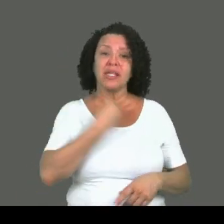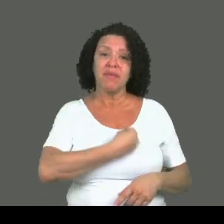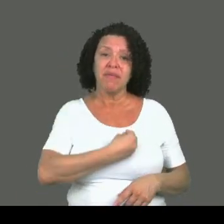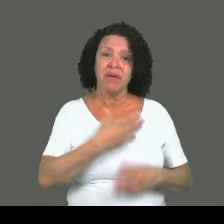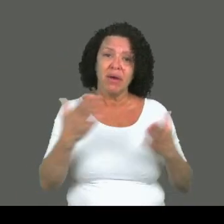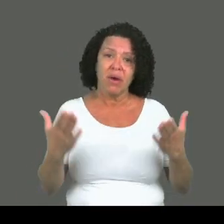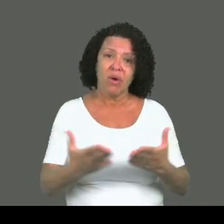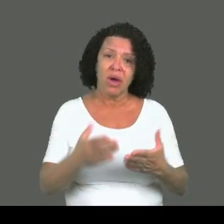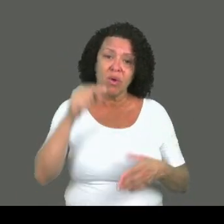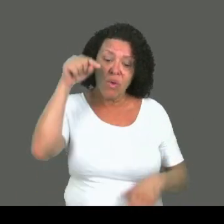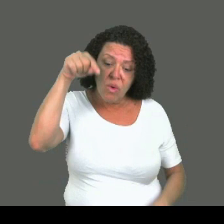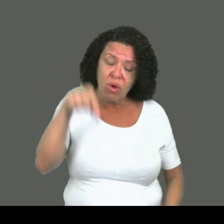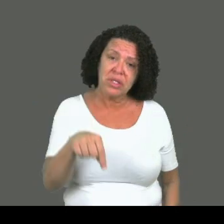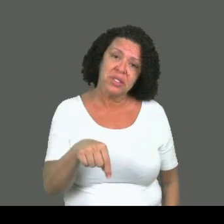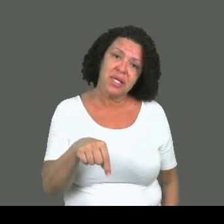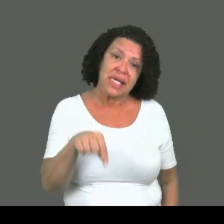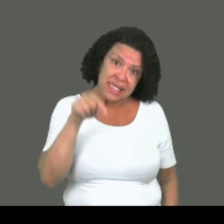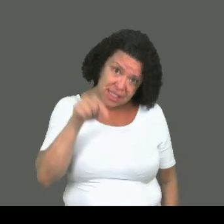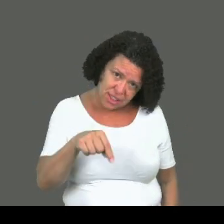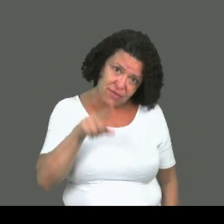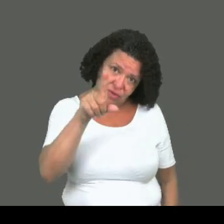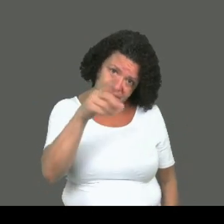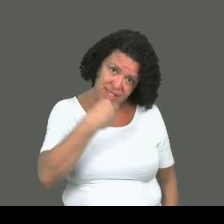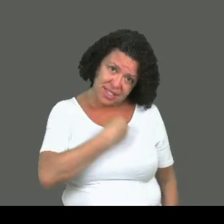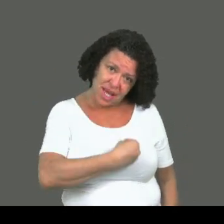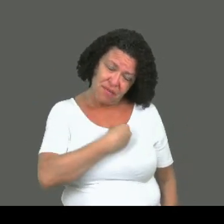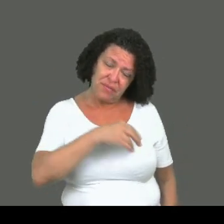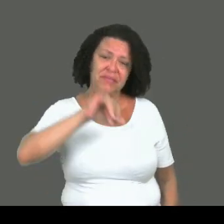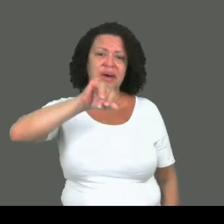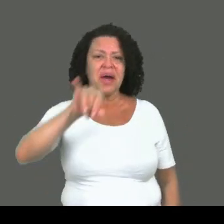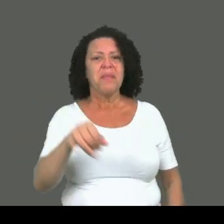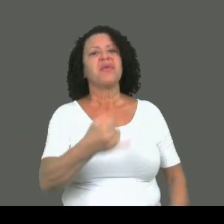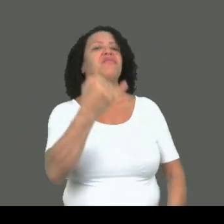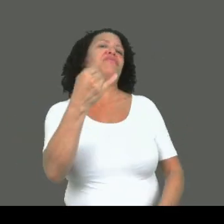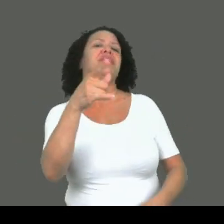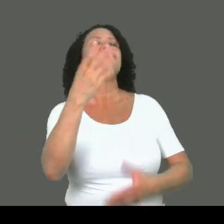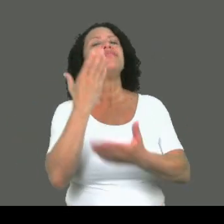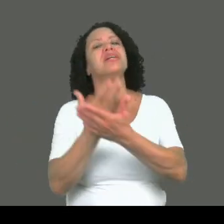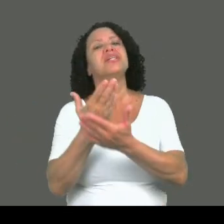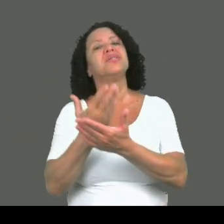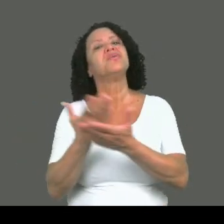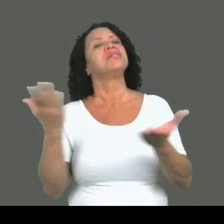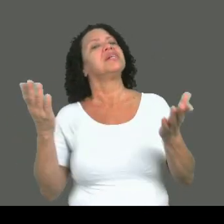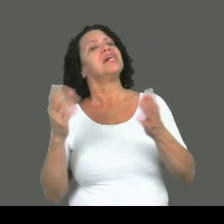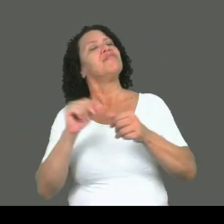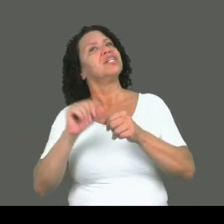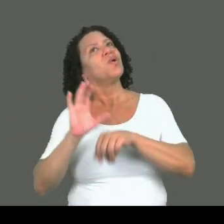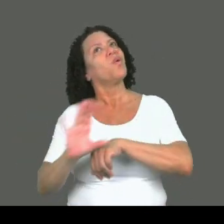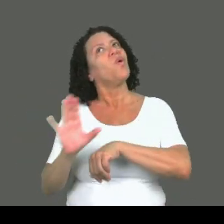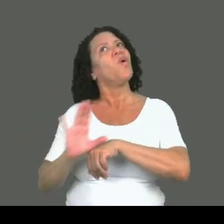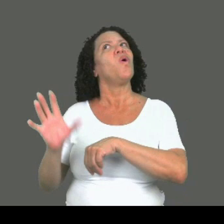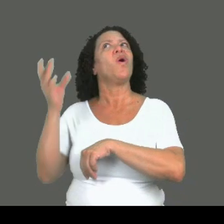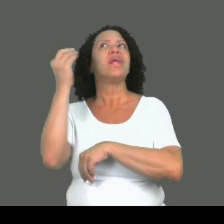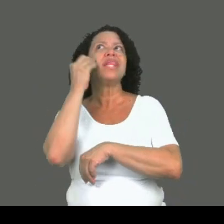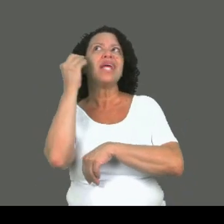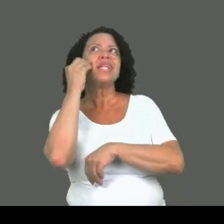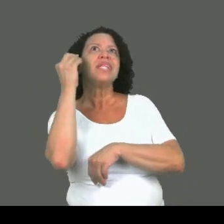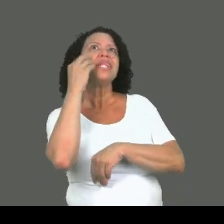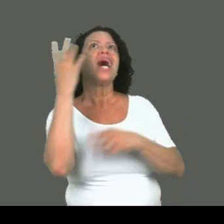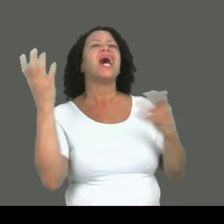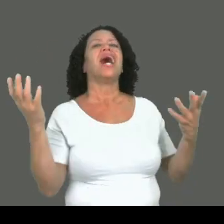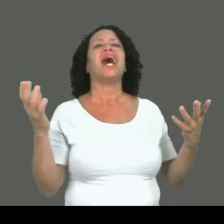agora. Então, se hoje eu estou viva, hoje eu vou aproveitar e vou estudar, eu vou fazer o meu curso, vou tentar fazer o